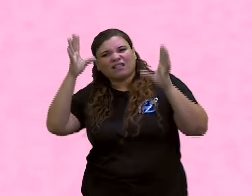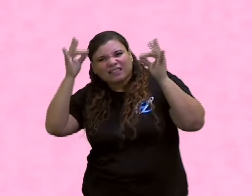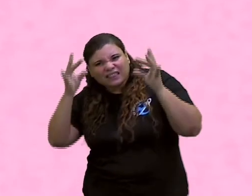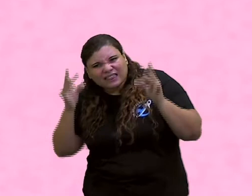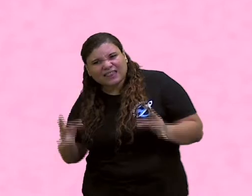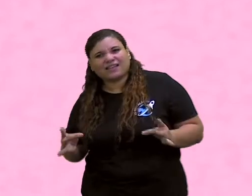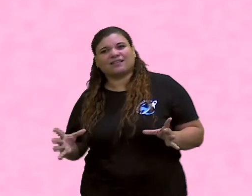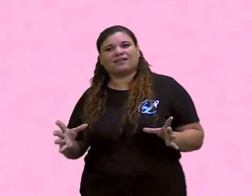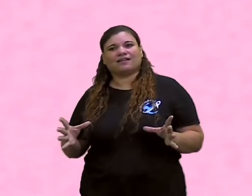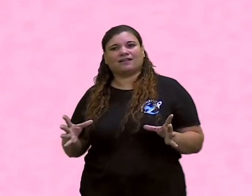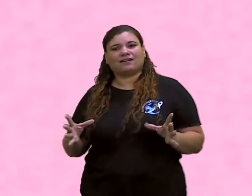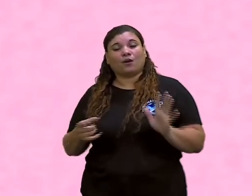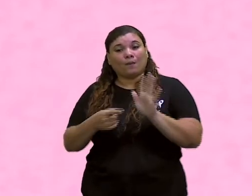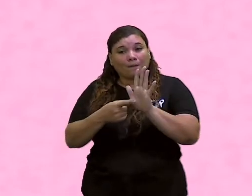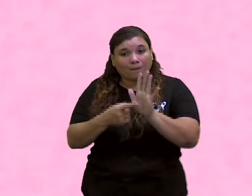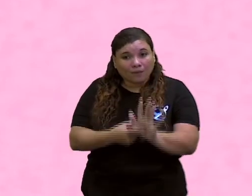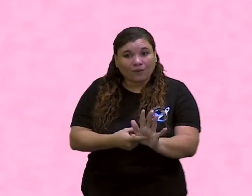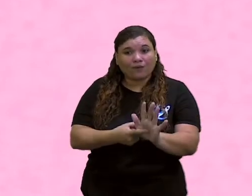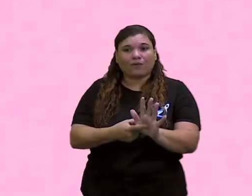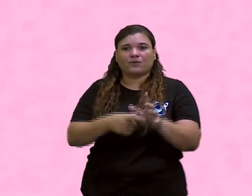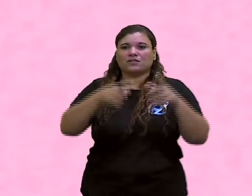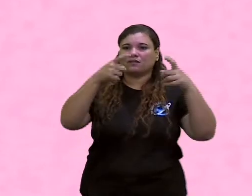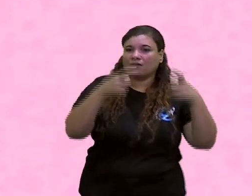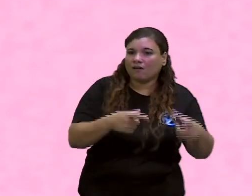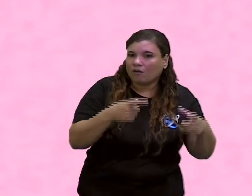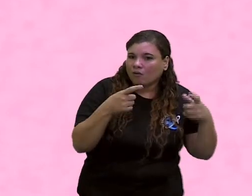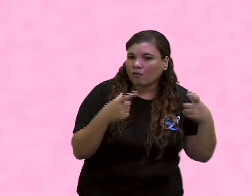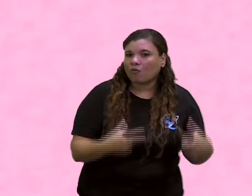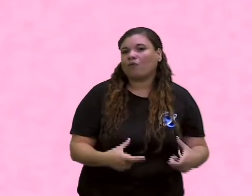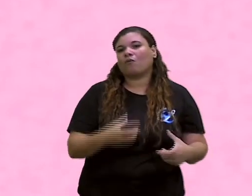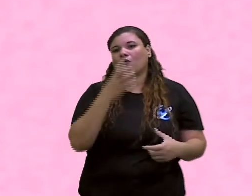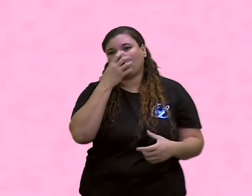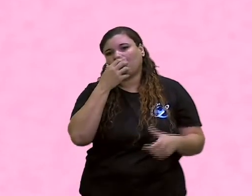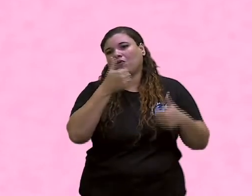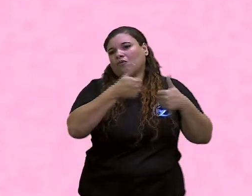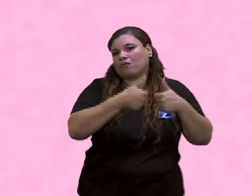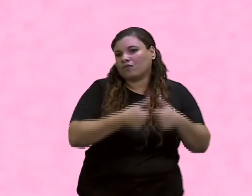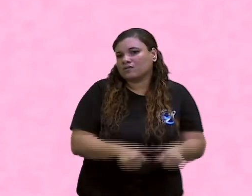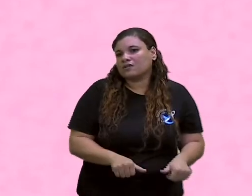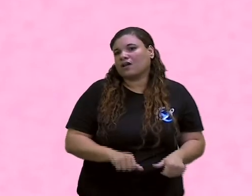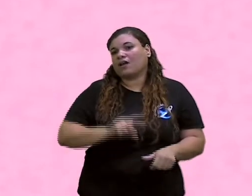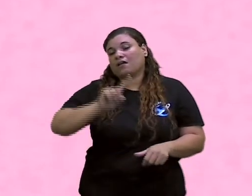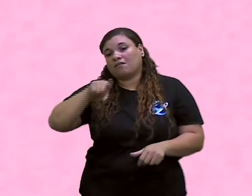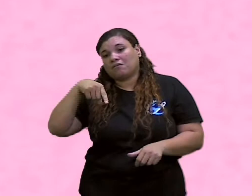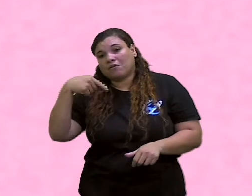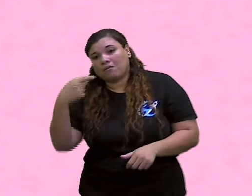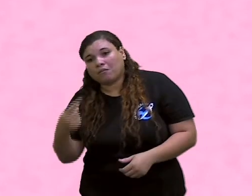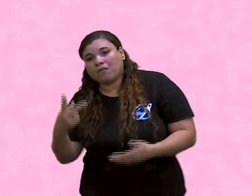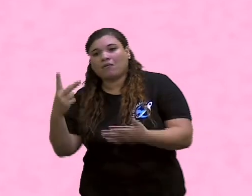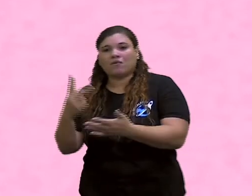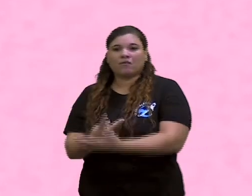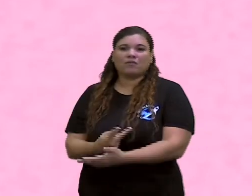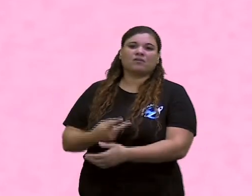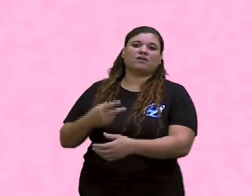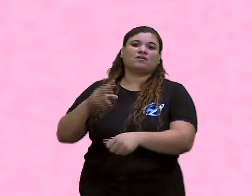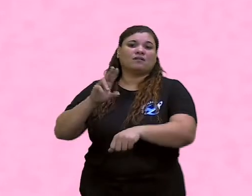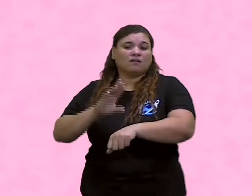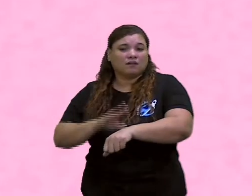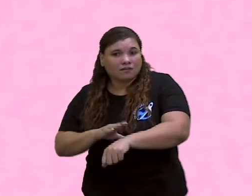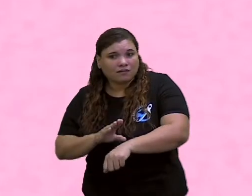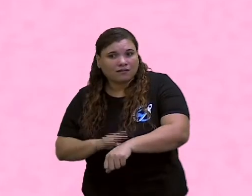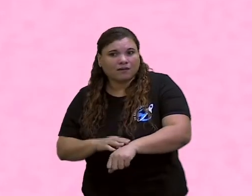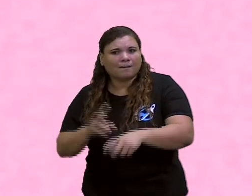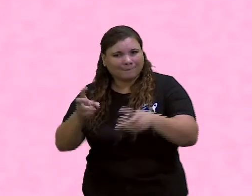conseguiu perceber que estava na varanda, né? E aí trouxe toda uma ilustração. Então essas informações, elas